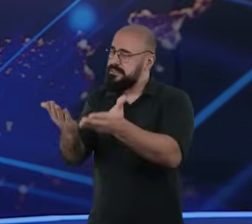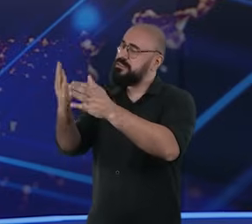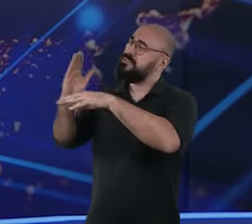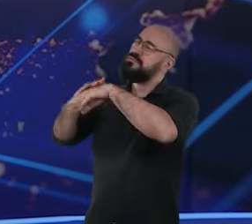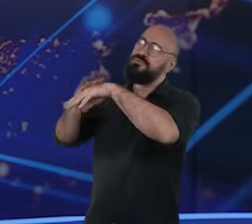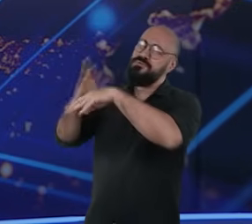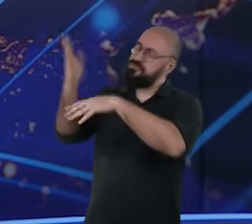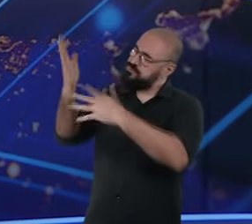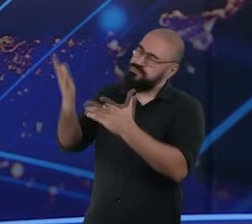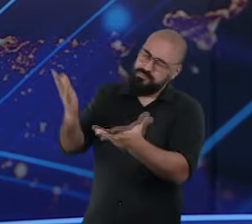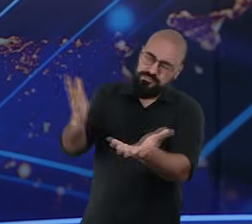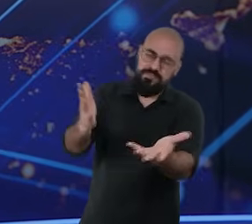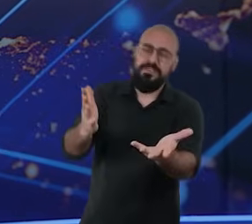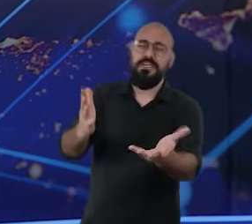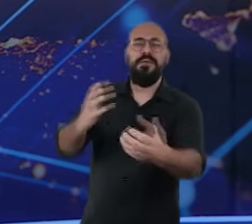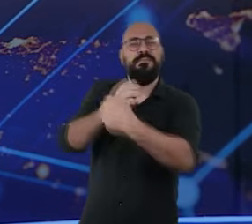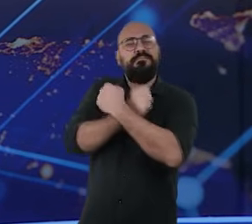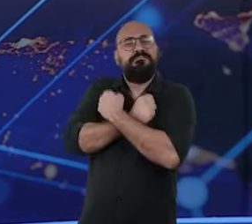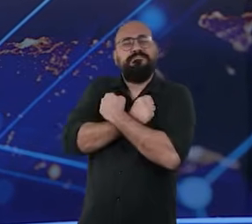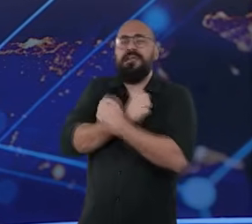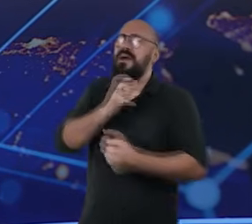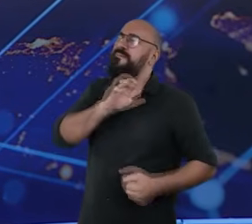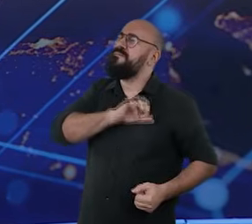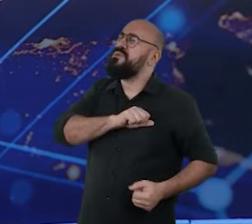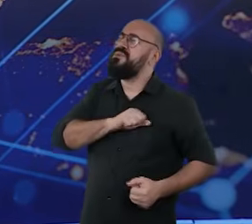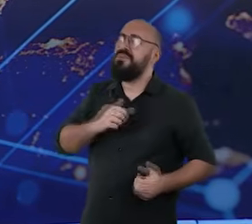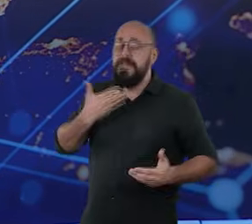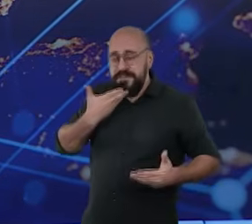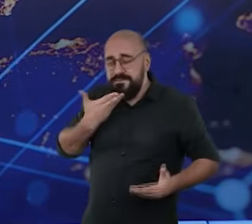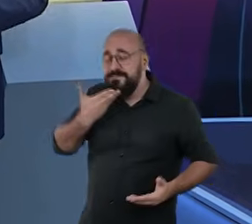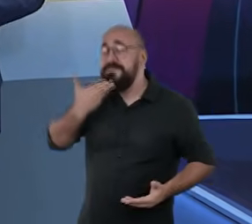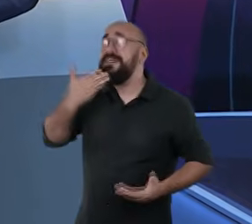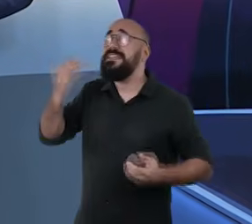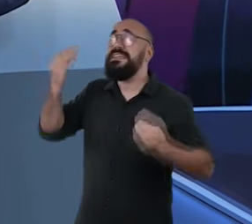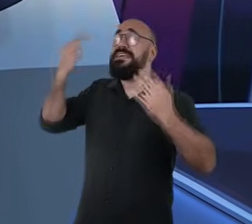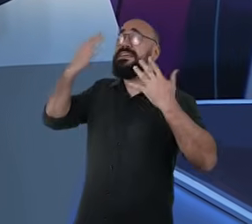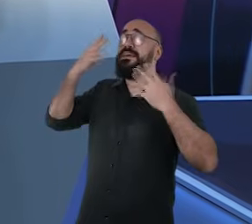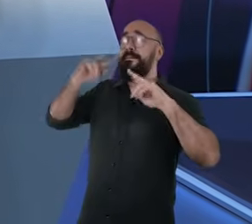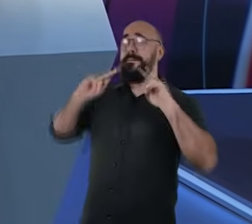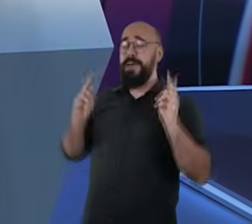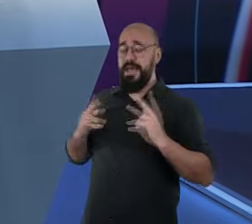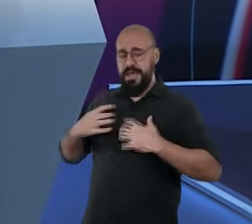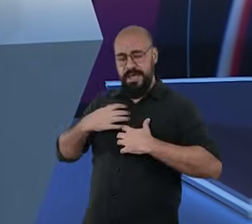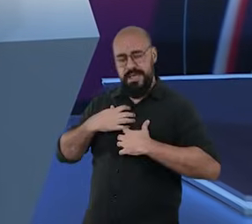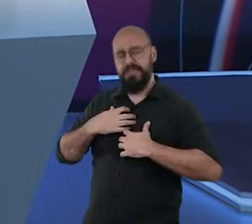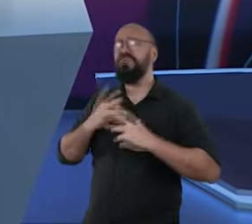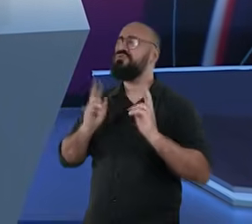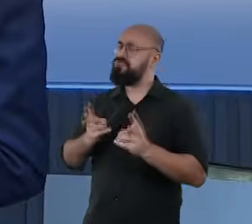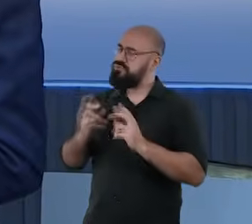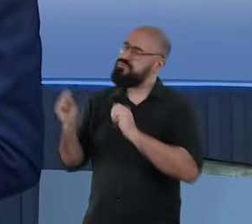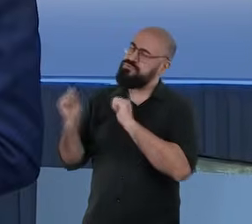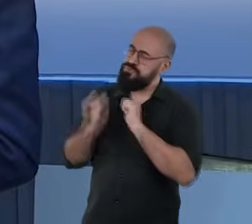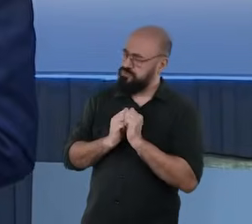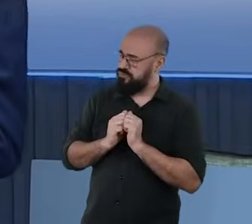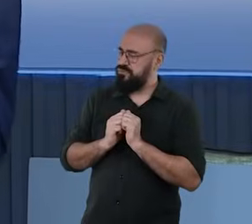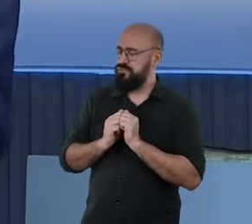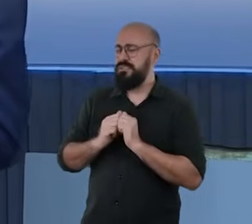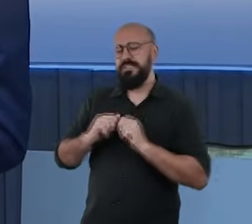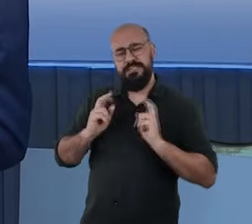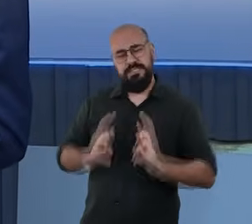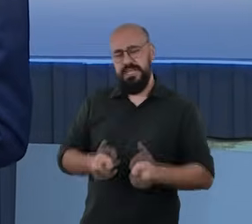lado, toma-os em teus braços de amor, levanta o nosso rosto e nos dá a tua paz, permanece conosco hoje e